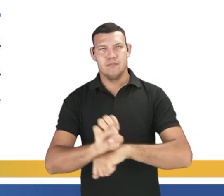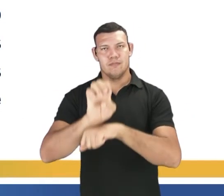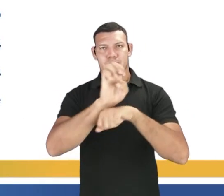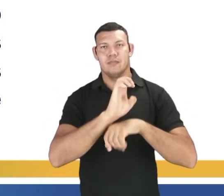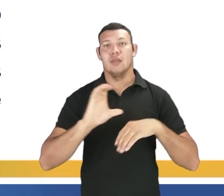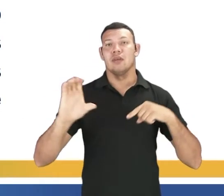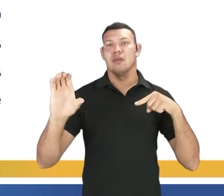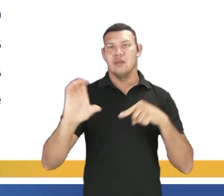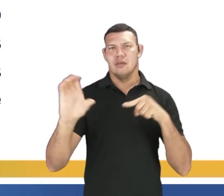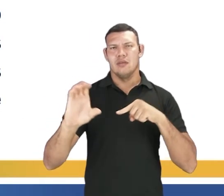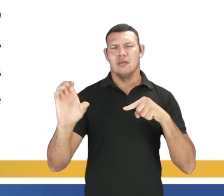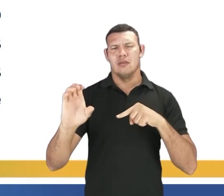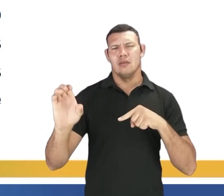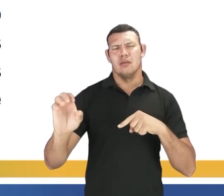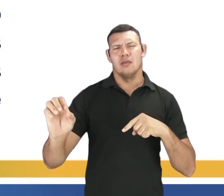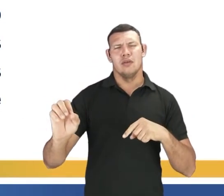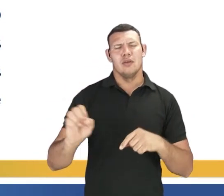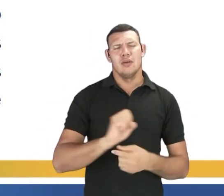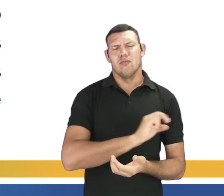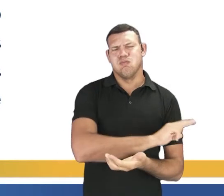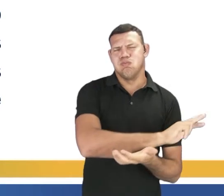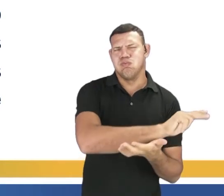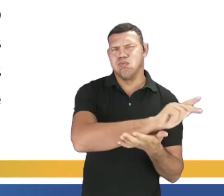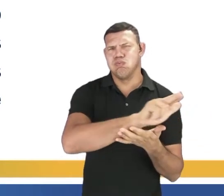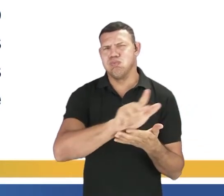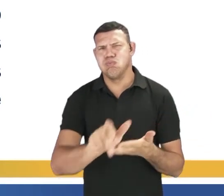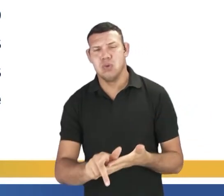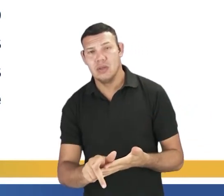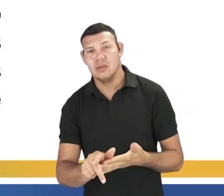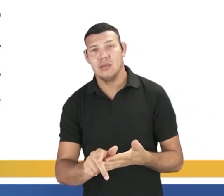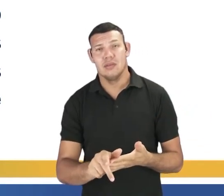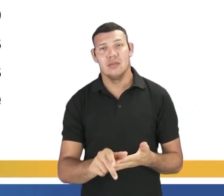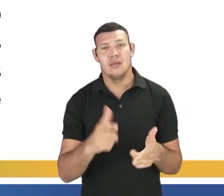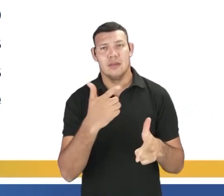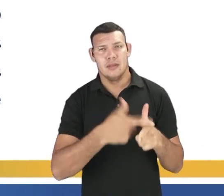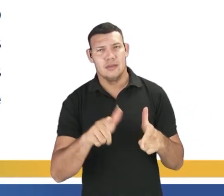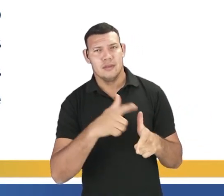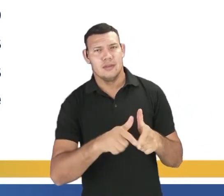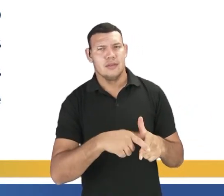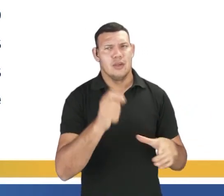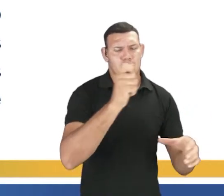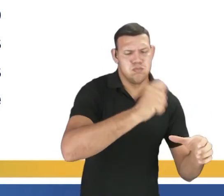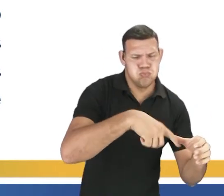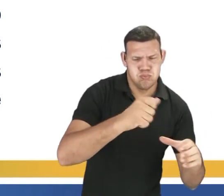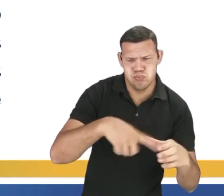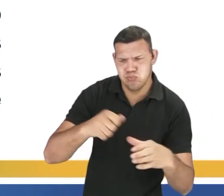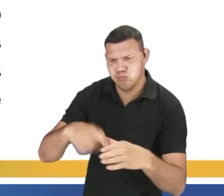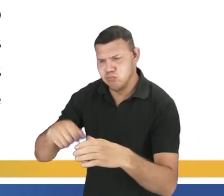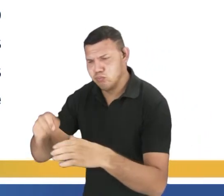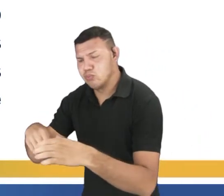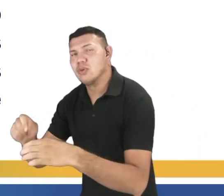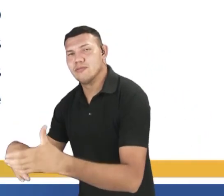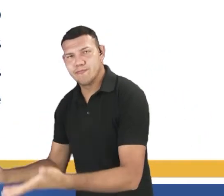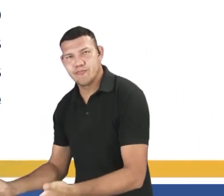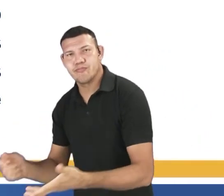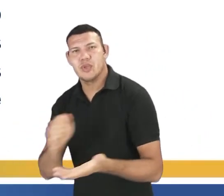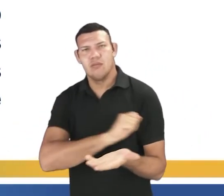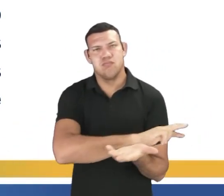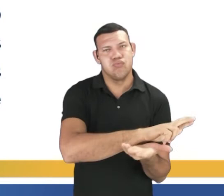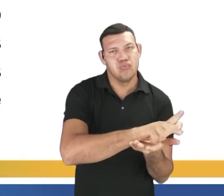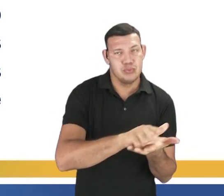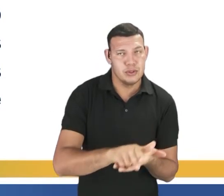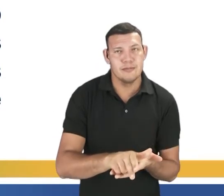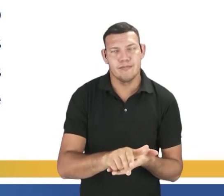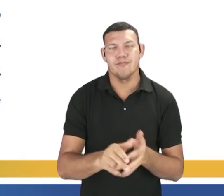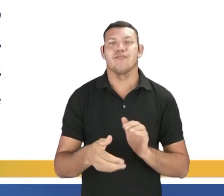A grande quantidade de pragas na lavoura, que impossibilitava o cultivo de praticamente todos os tipos de gêneros